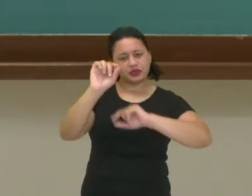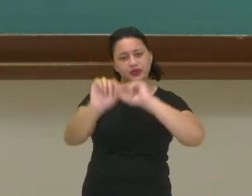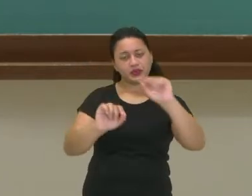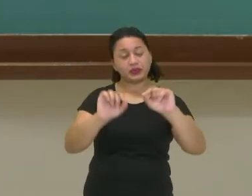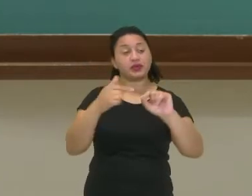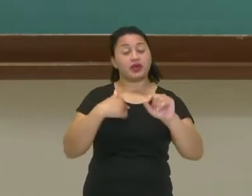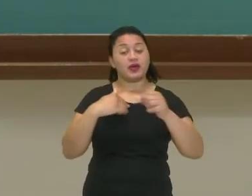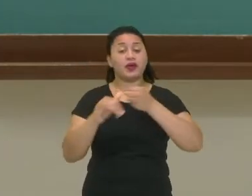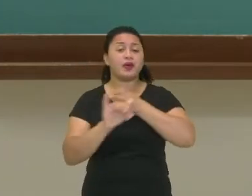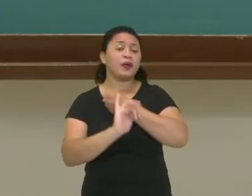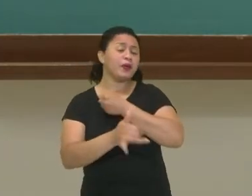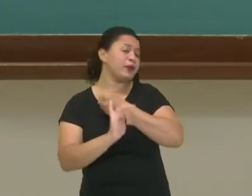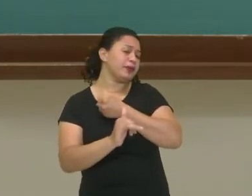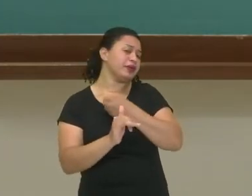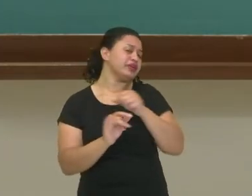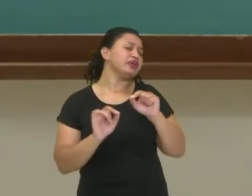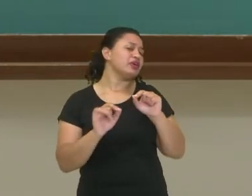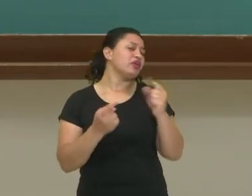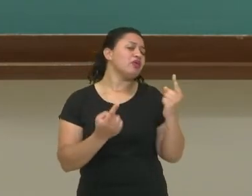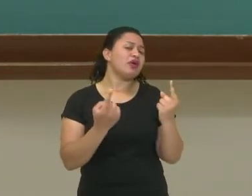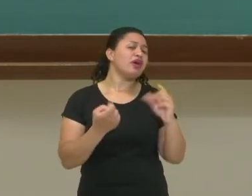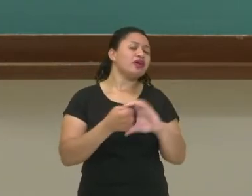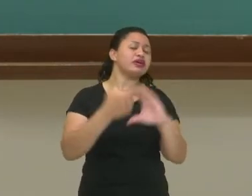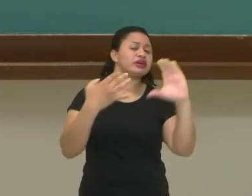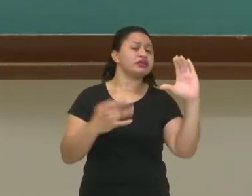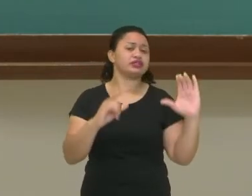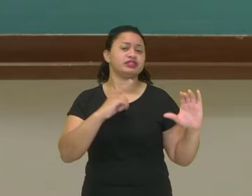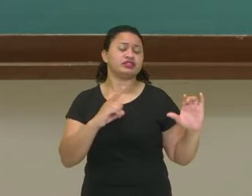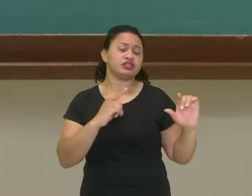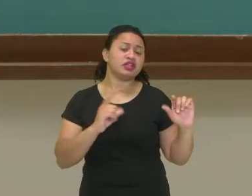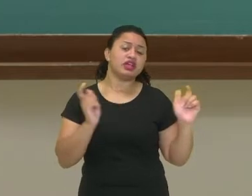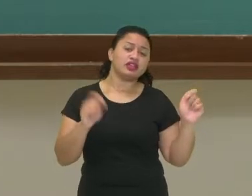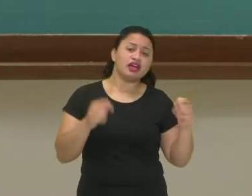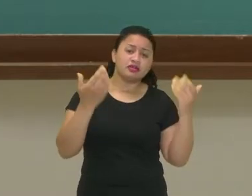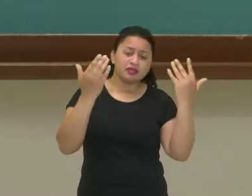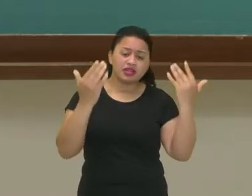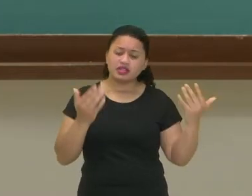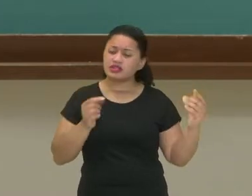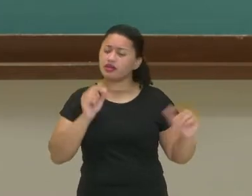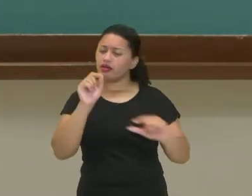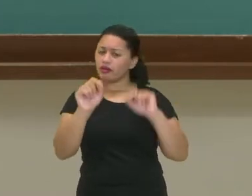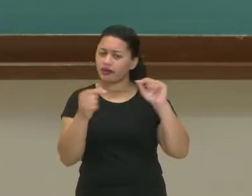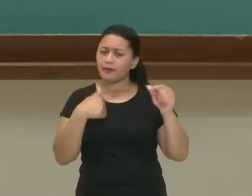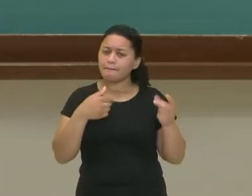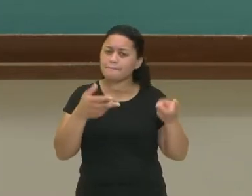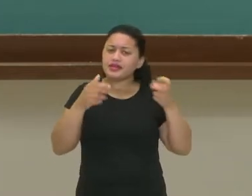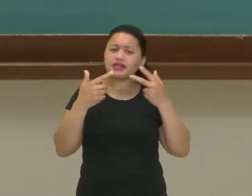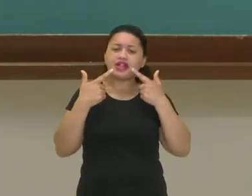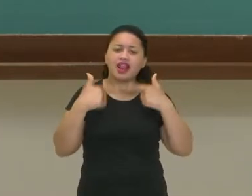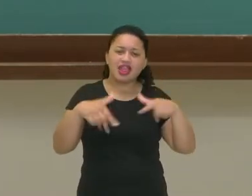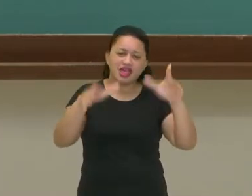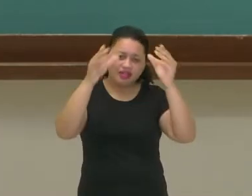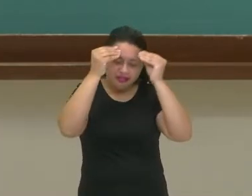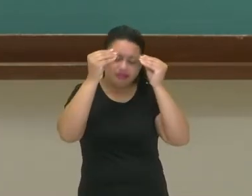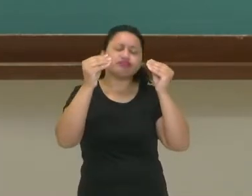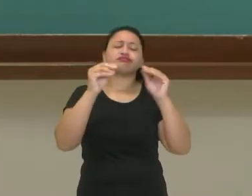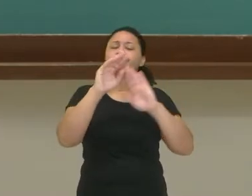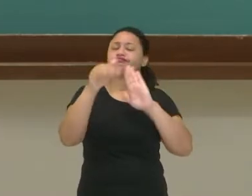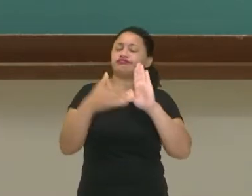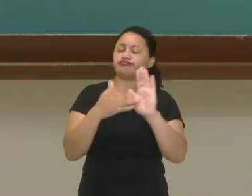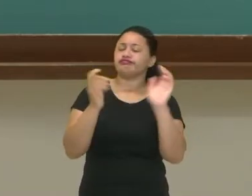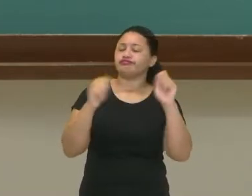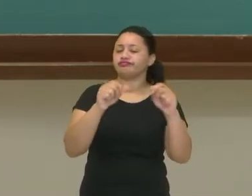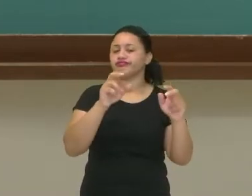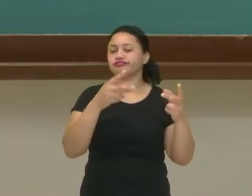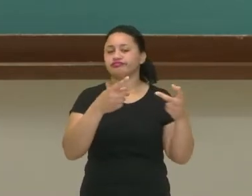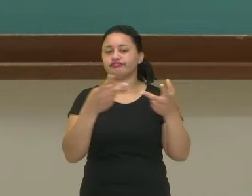a crônica? Que característica tem ali? Como é que a gente pode analisar ela? Vejam a linguagem, né? É tudo isso que a gente pode